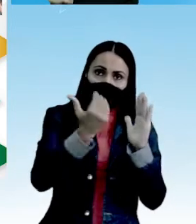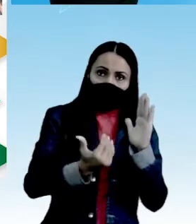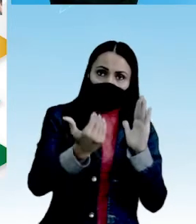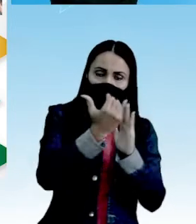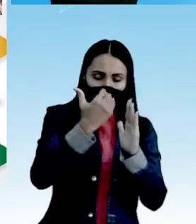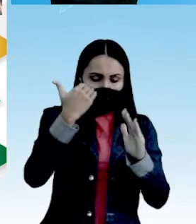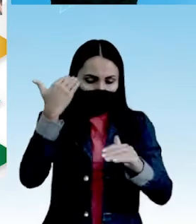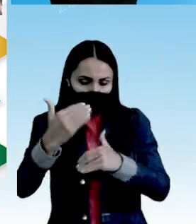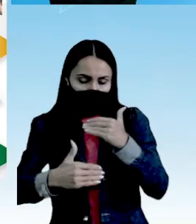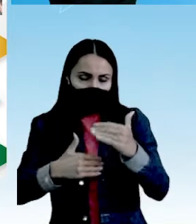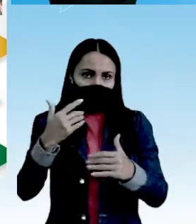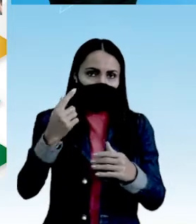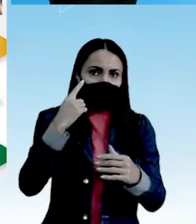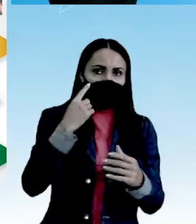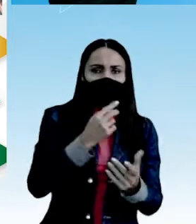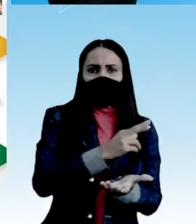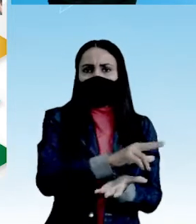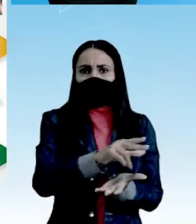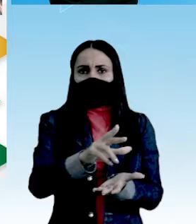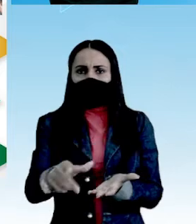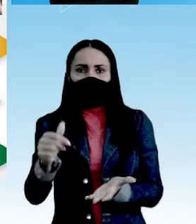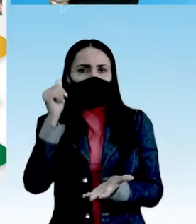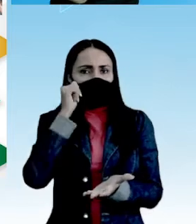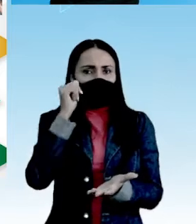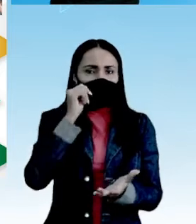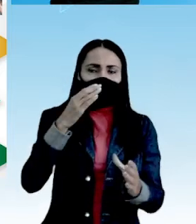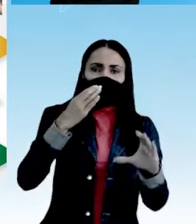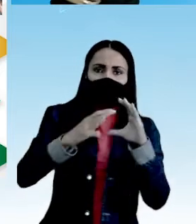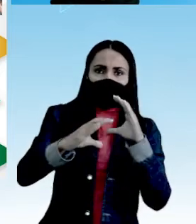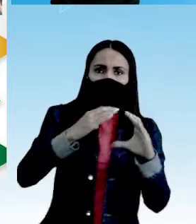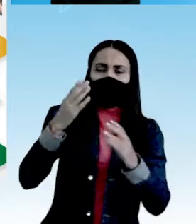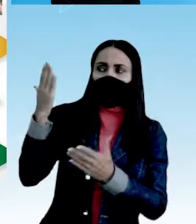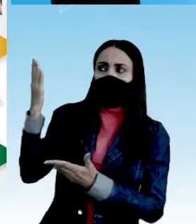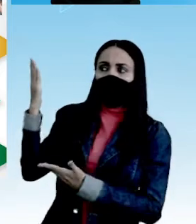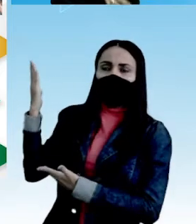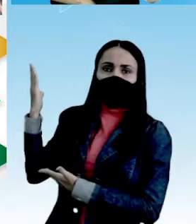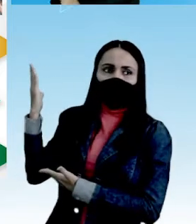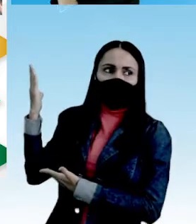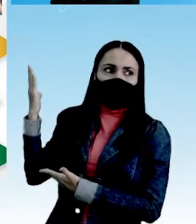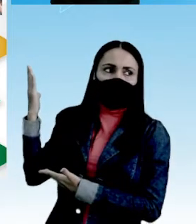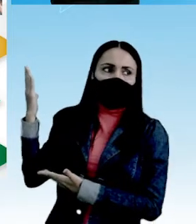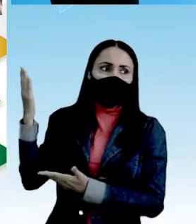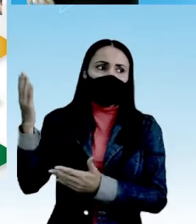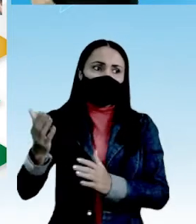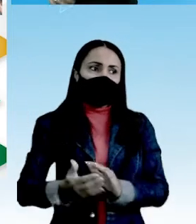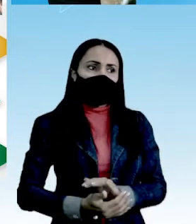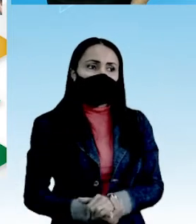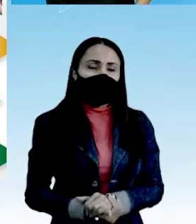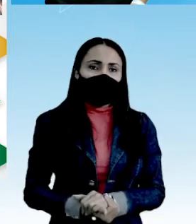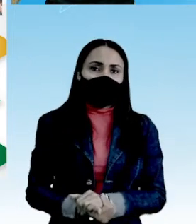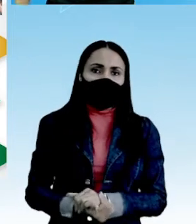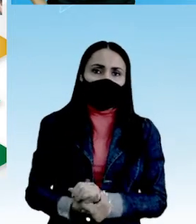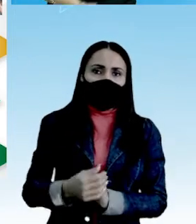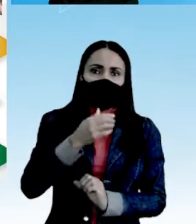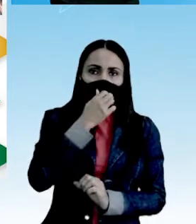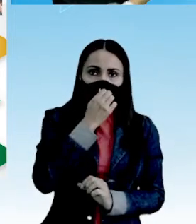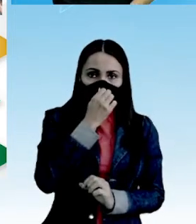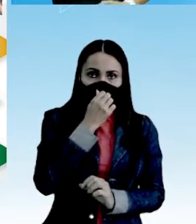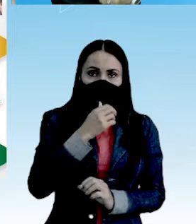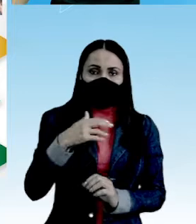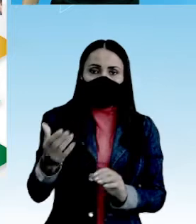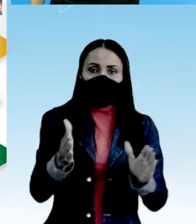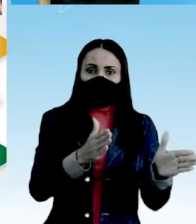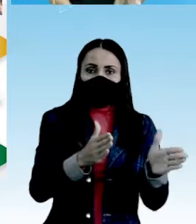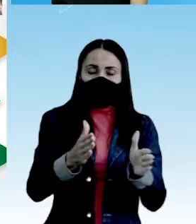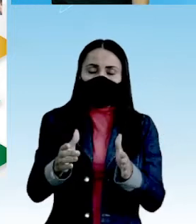gente vê aí nessa imagem várias cantoras, né? De vários estilos e de várias épocas, né? A gente vê Lady Gaga,